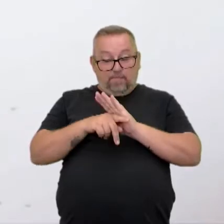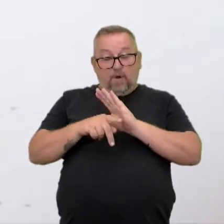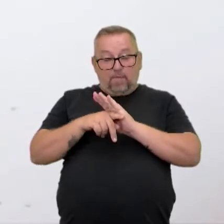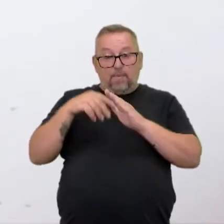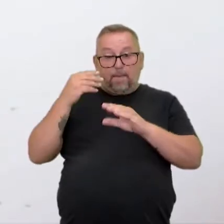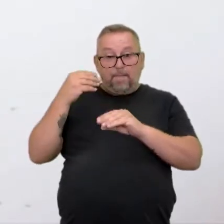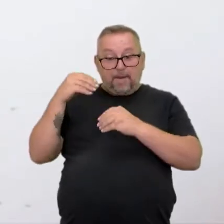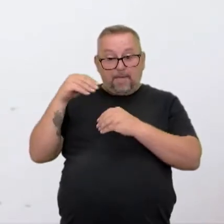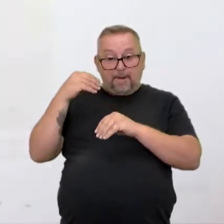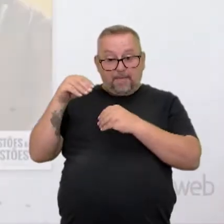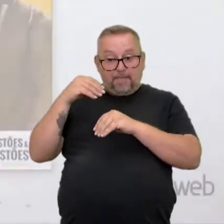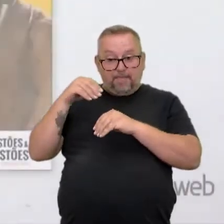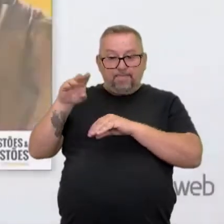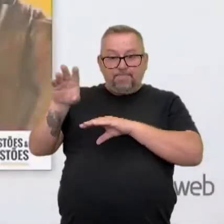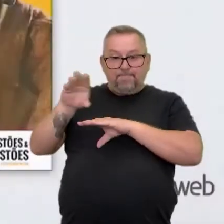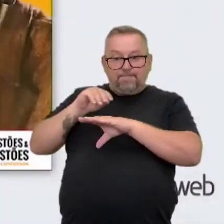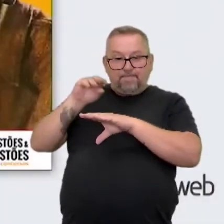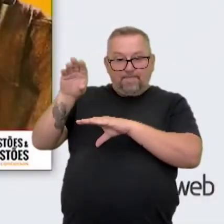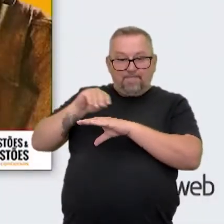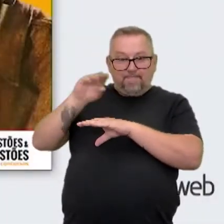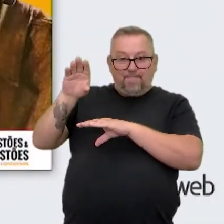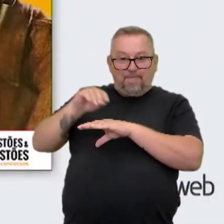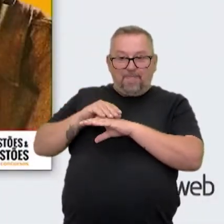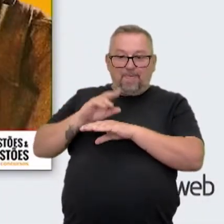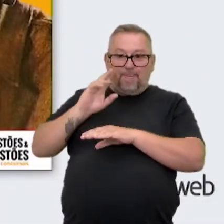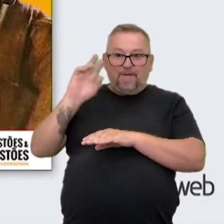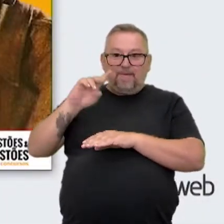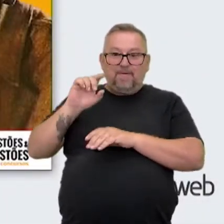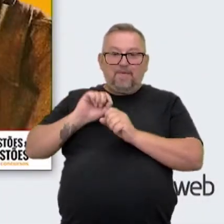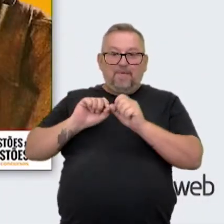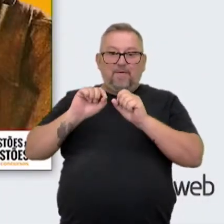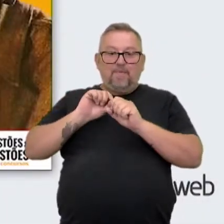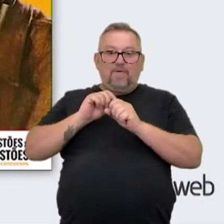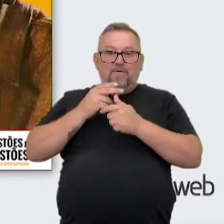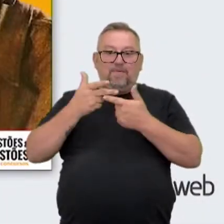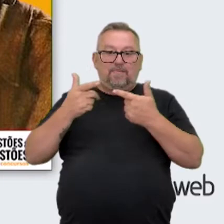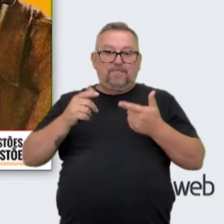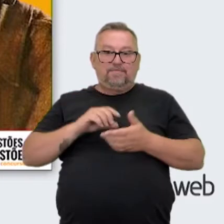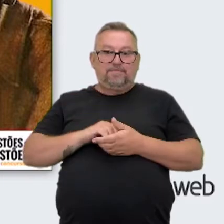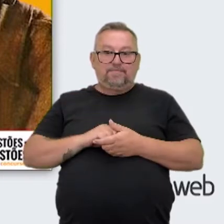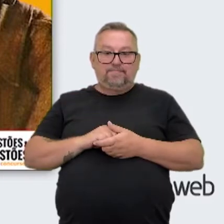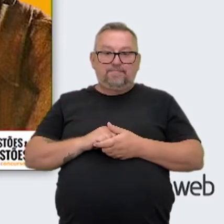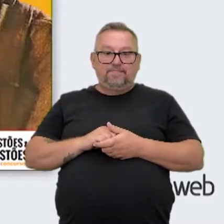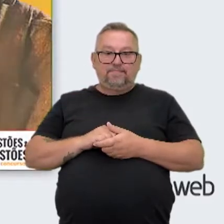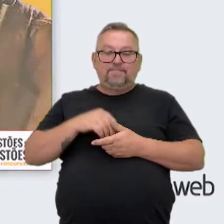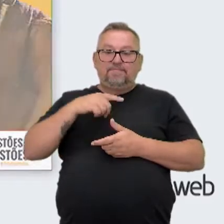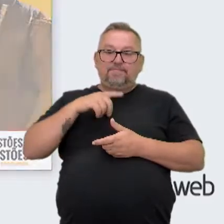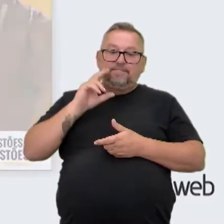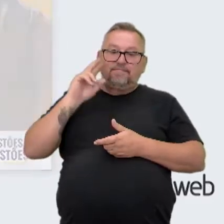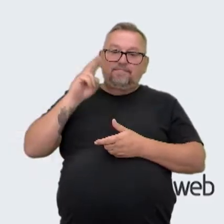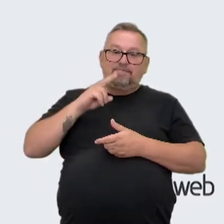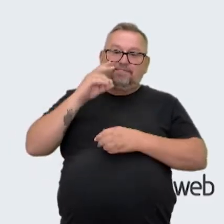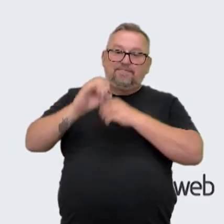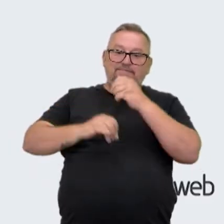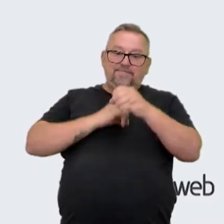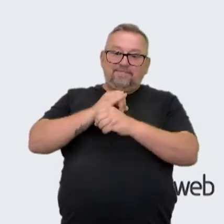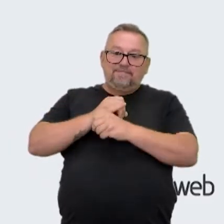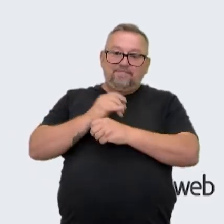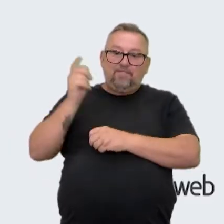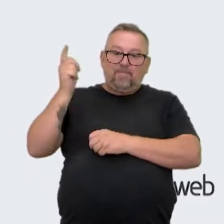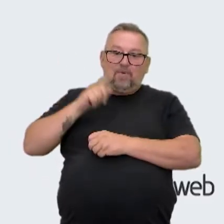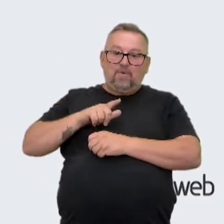meme, imitação, você precisa verificar quais são os memes que estão rolando na internet para você